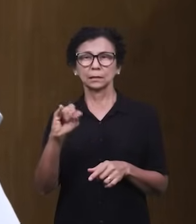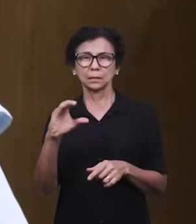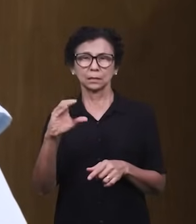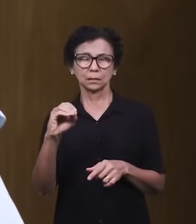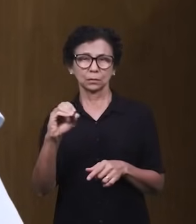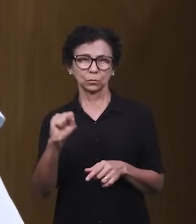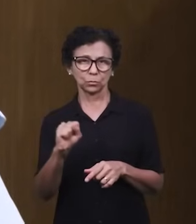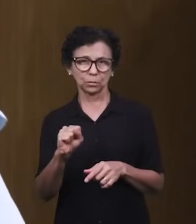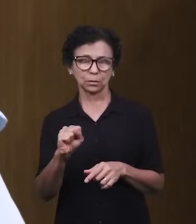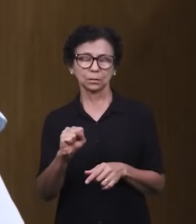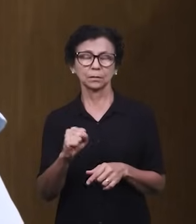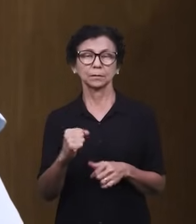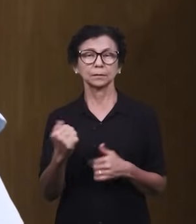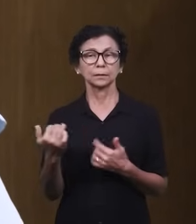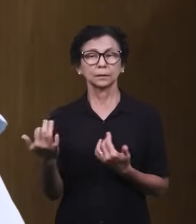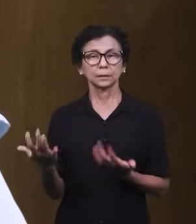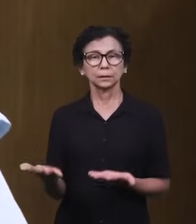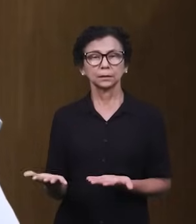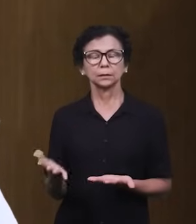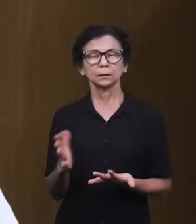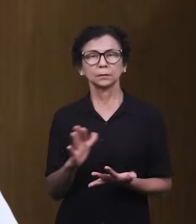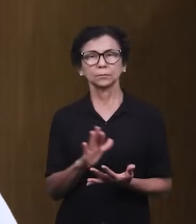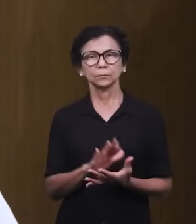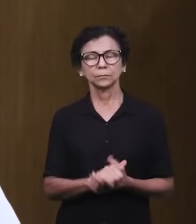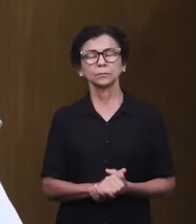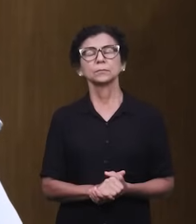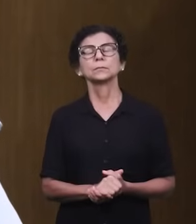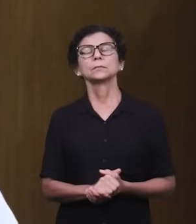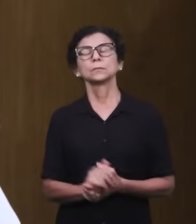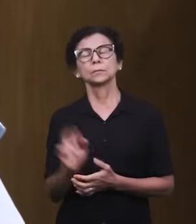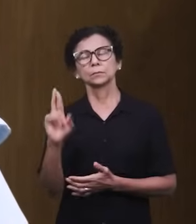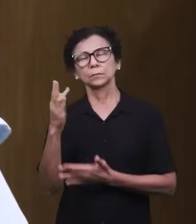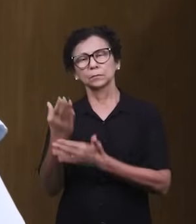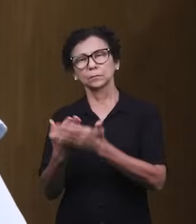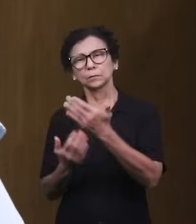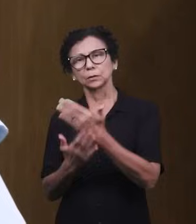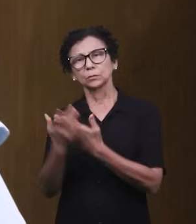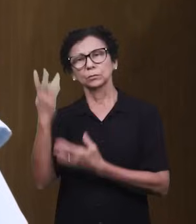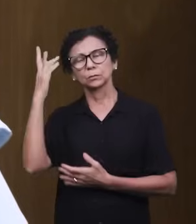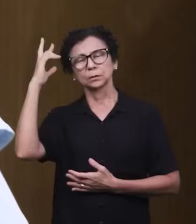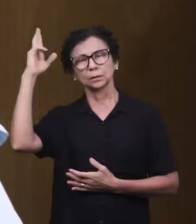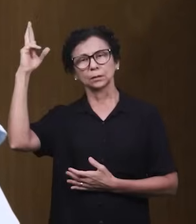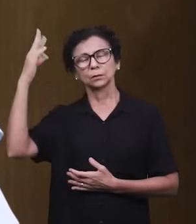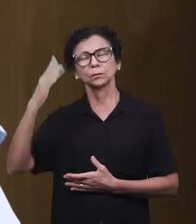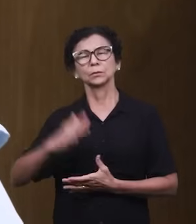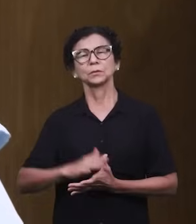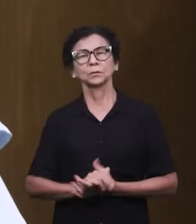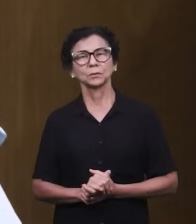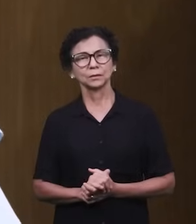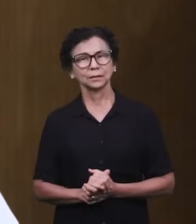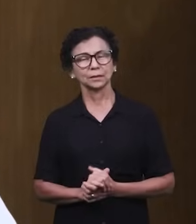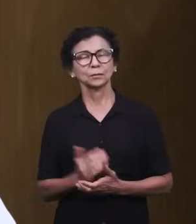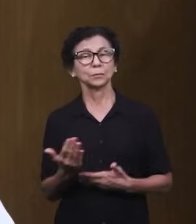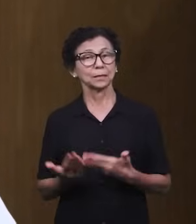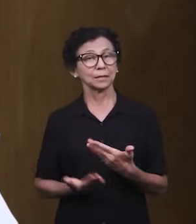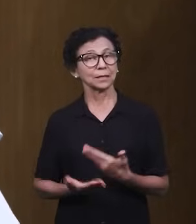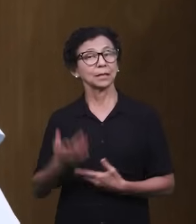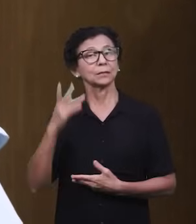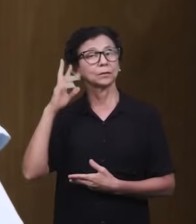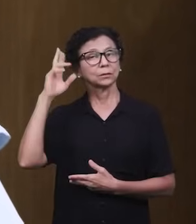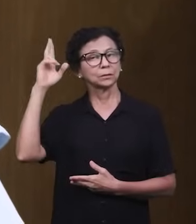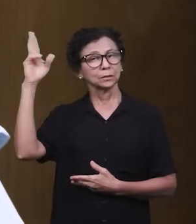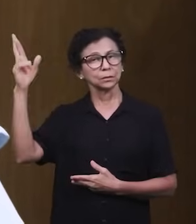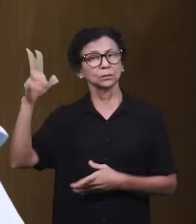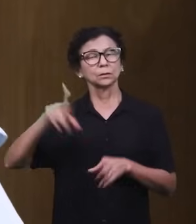aquilo que o Senhor tem dado a ela, né? É fruto de muito estudo, mas é uma bênção da parte do Senhor, né? Muitas